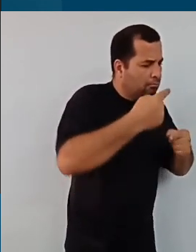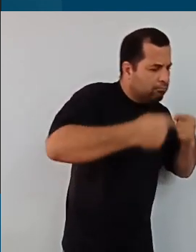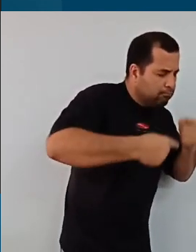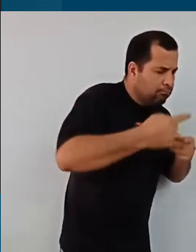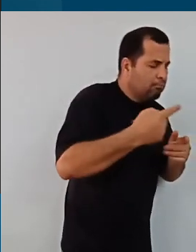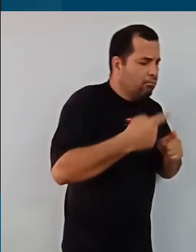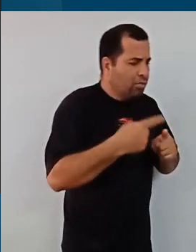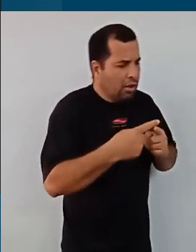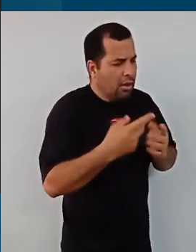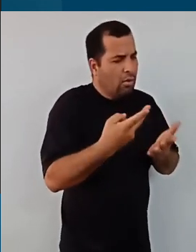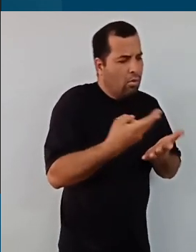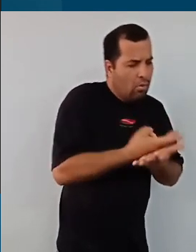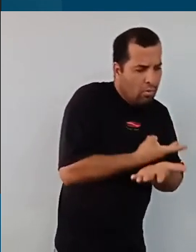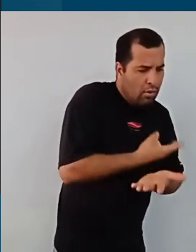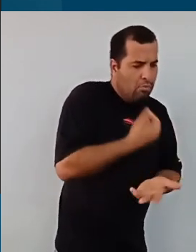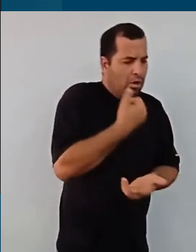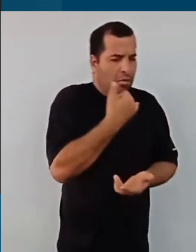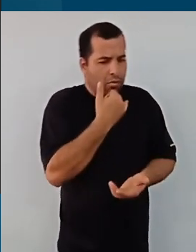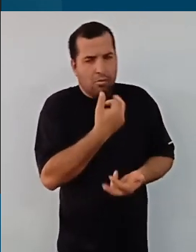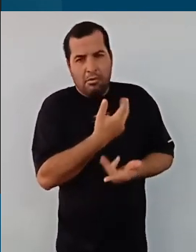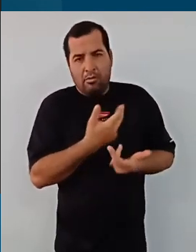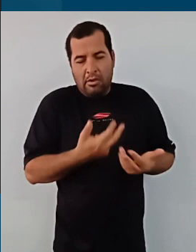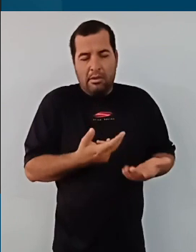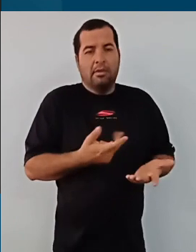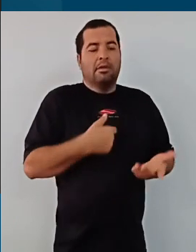por que o trabalho deles não foi bom, não foi o que era esperado,